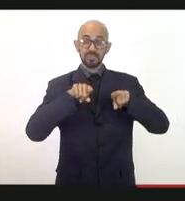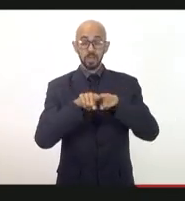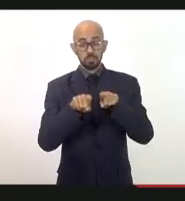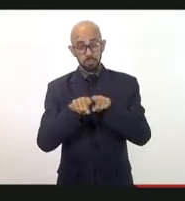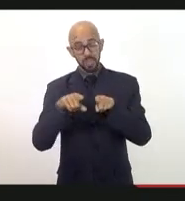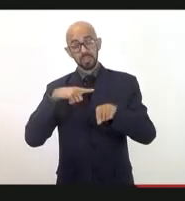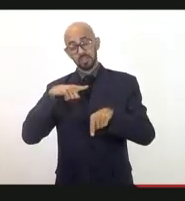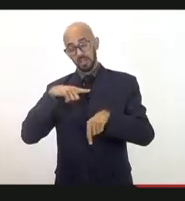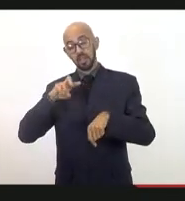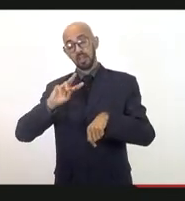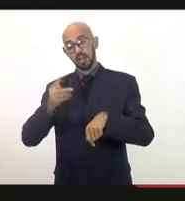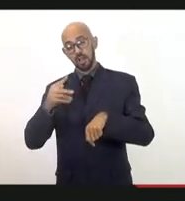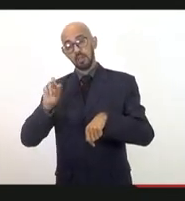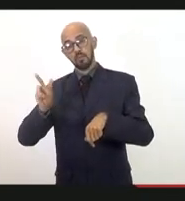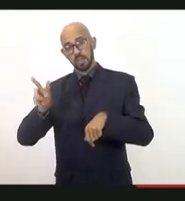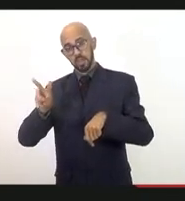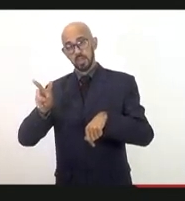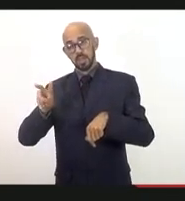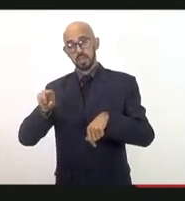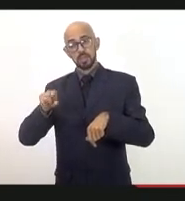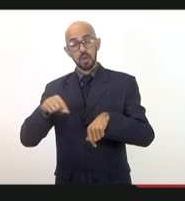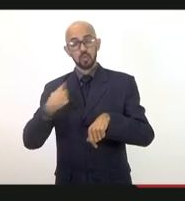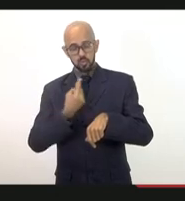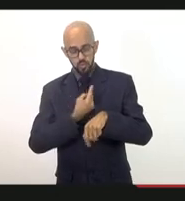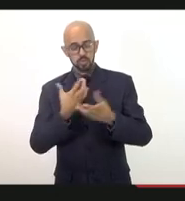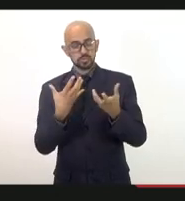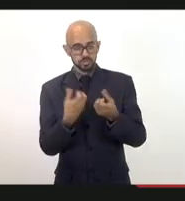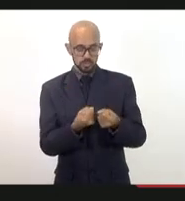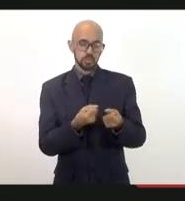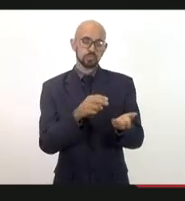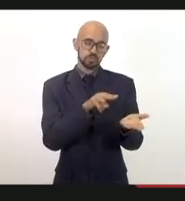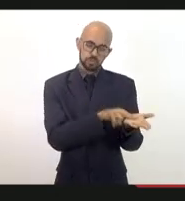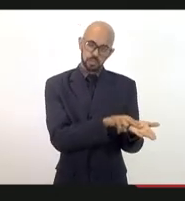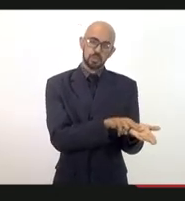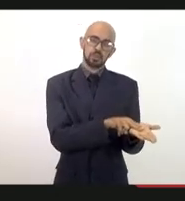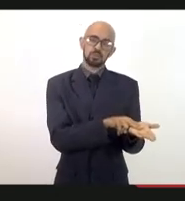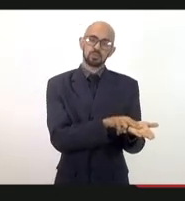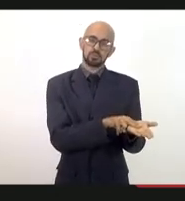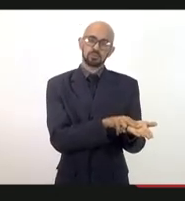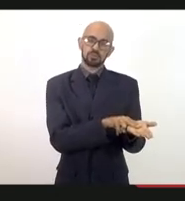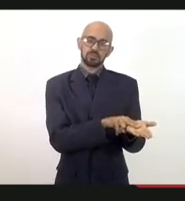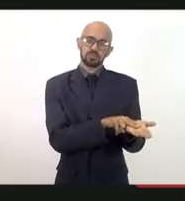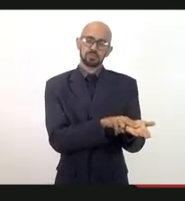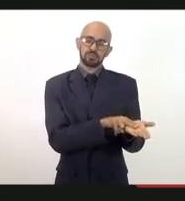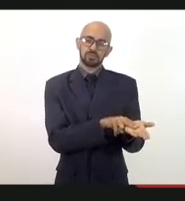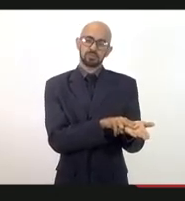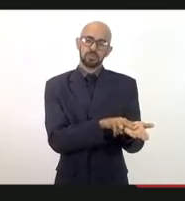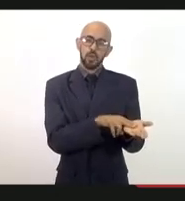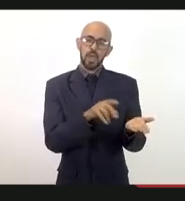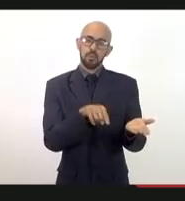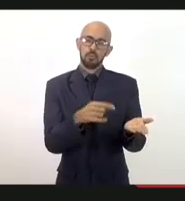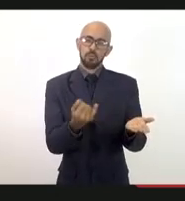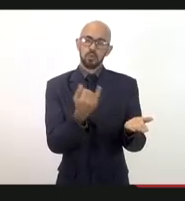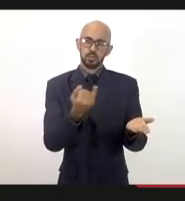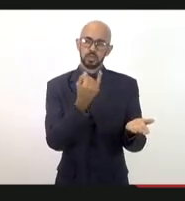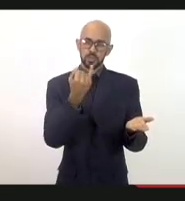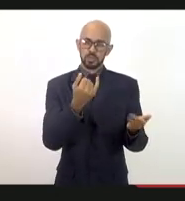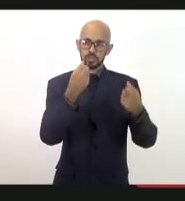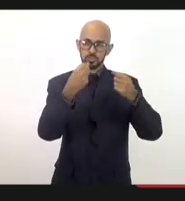esse paciente é o paciente que a gente interna lá também. Entendeu? É importante a gente frisar essa